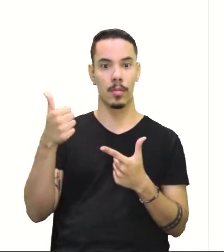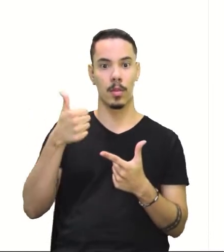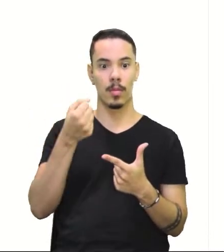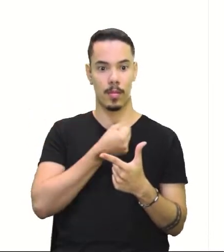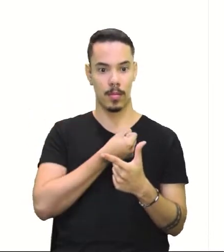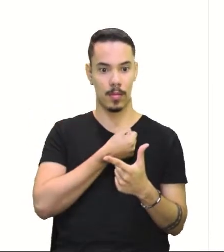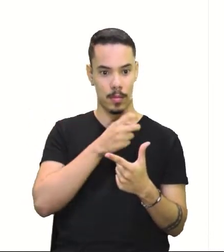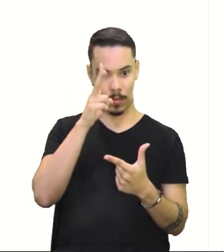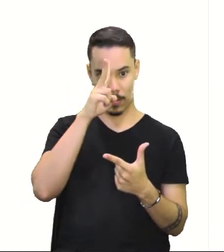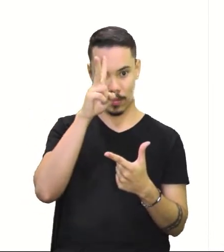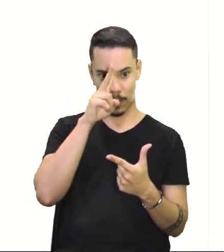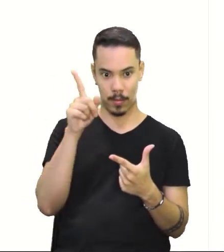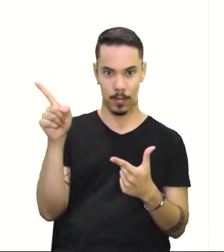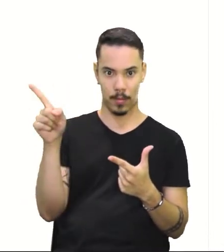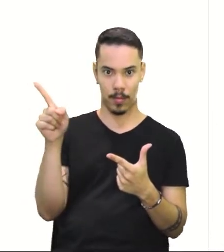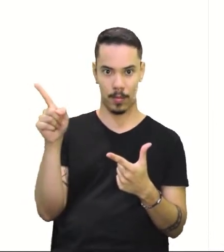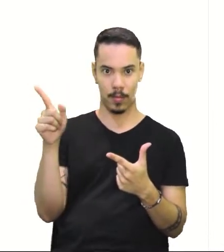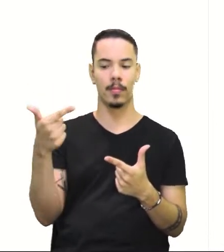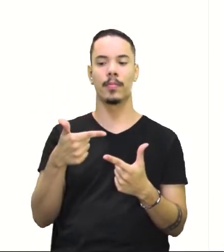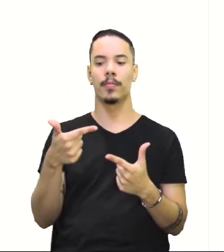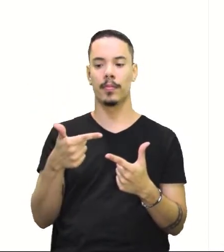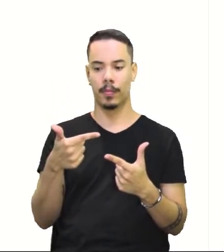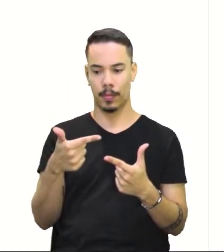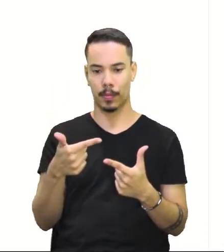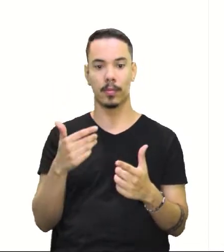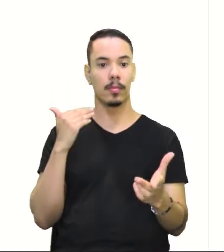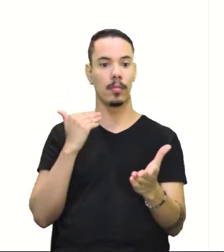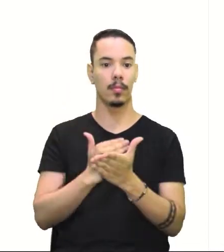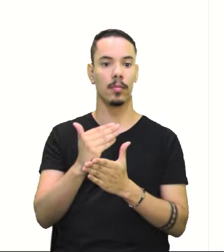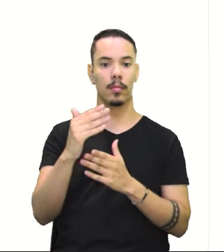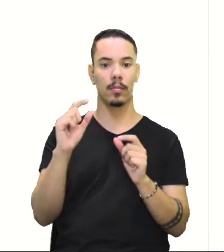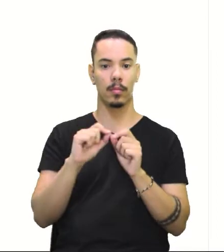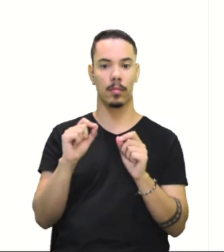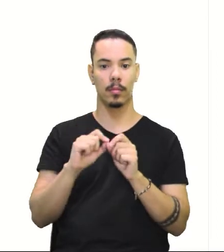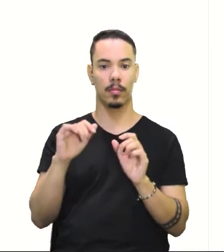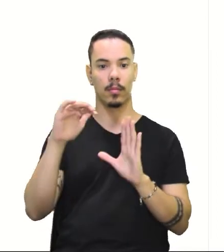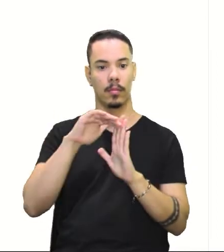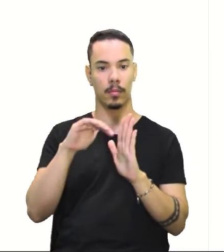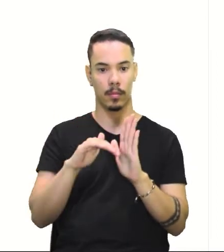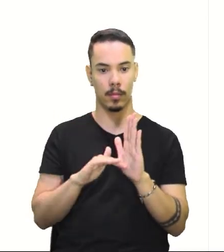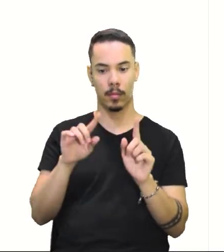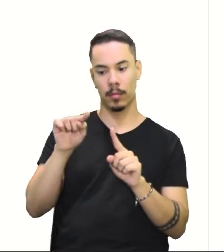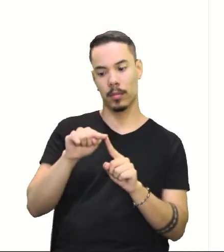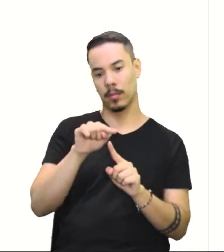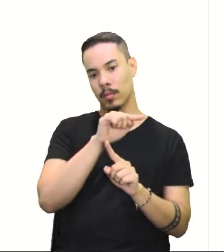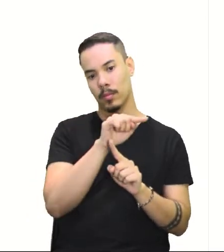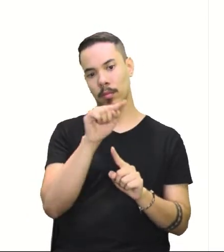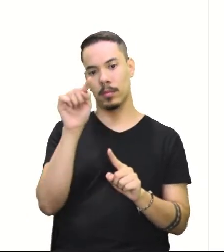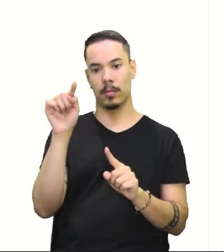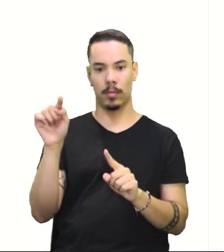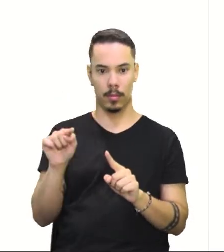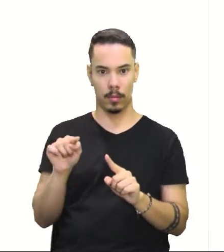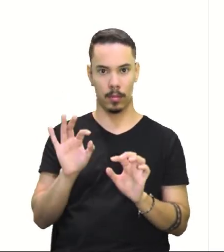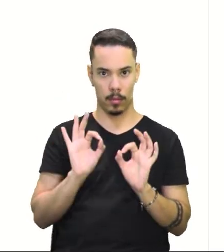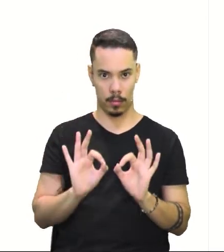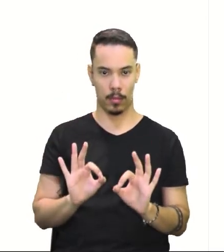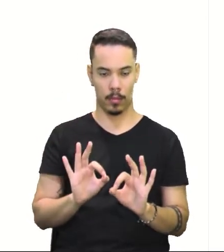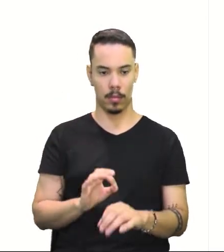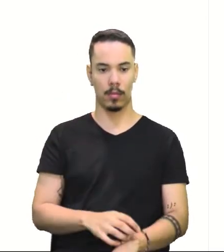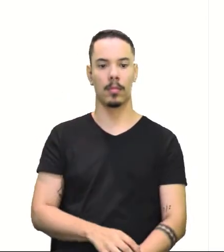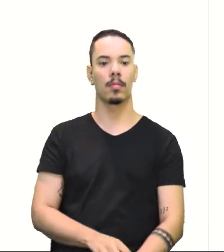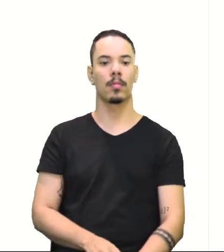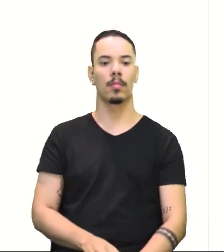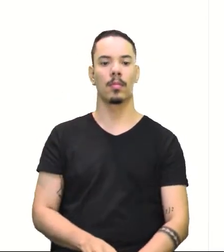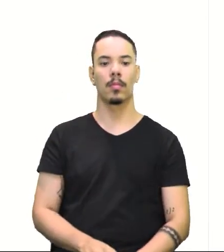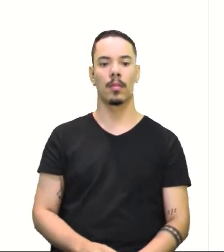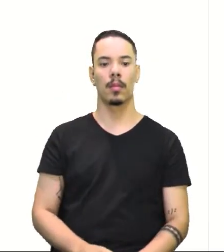ó, né? 2. E vamos começar o procedimento. Deixa eu apagar as setinhas para não confundir. Tá? Vamos começar